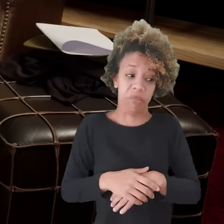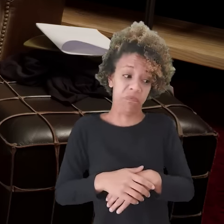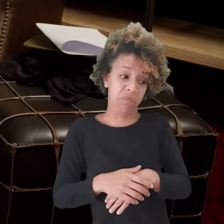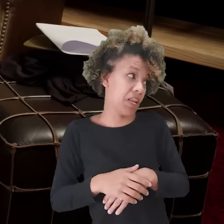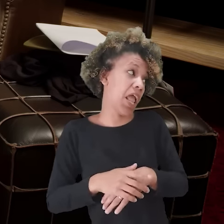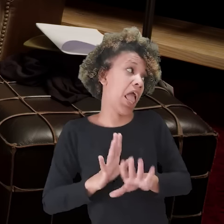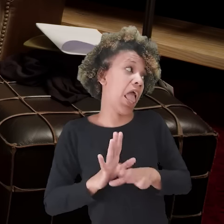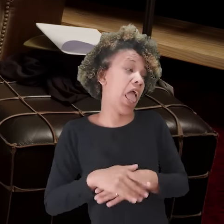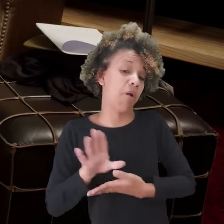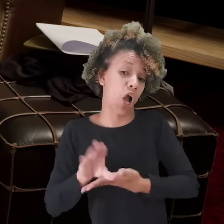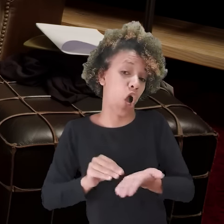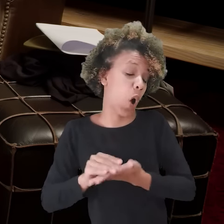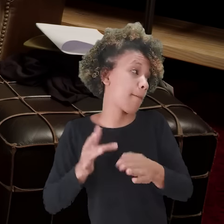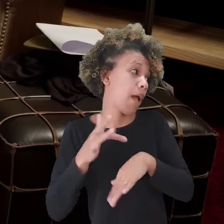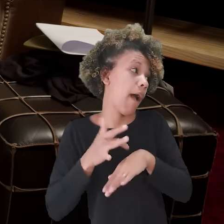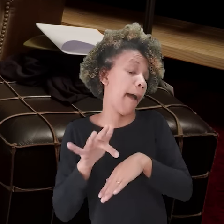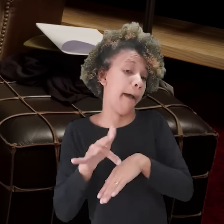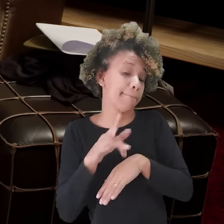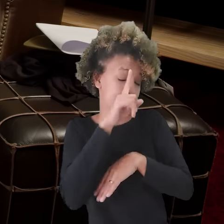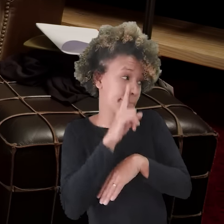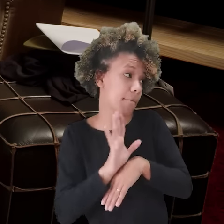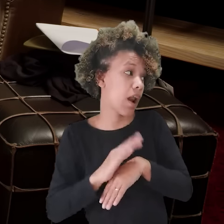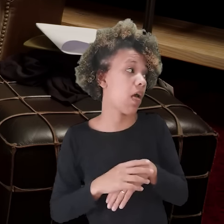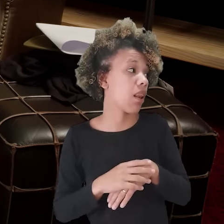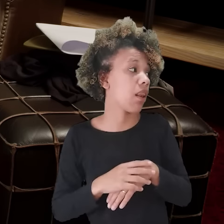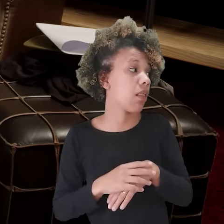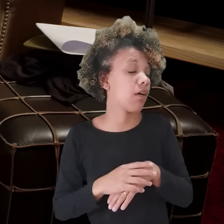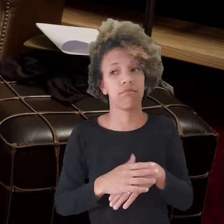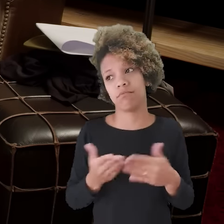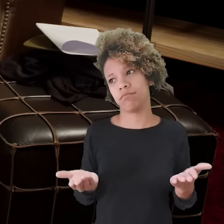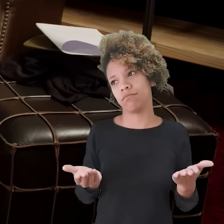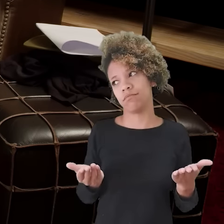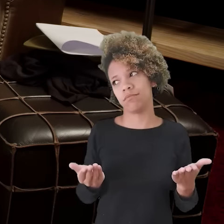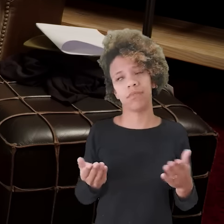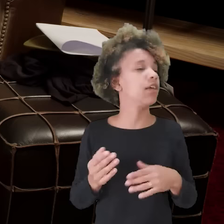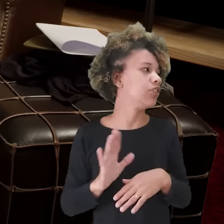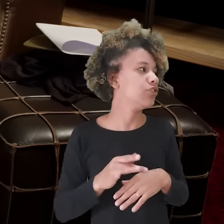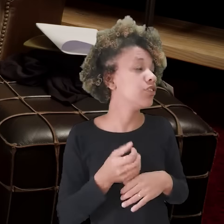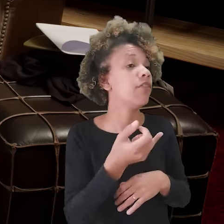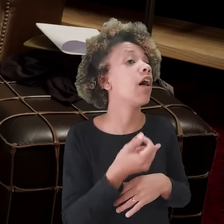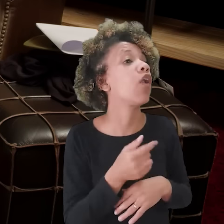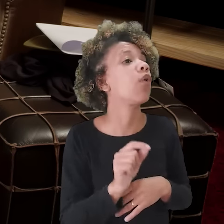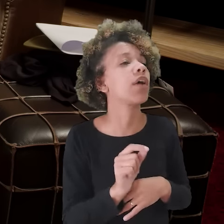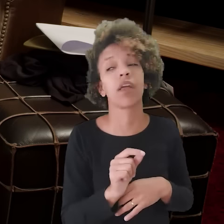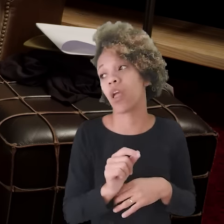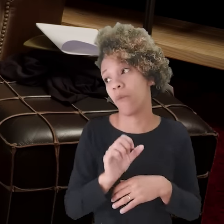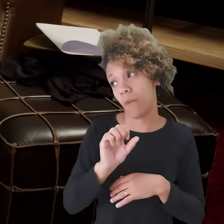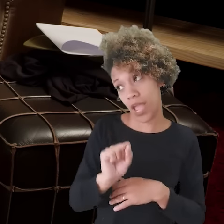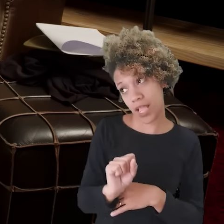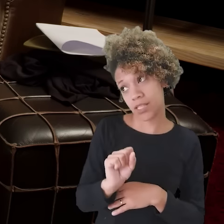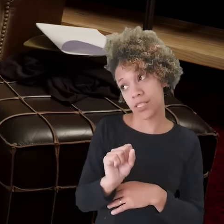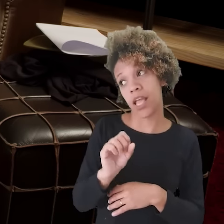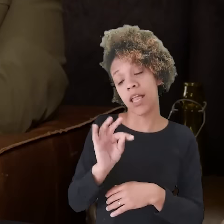mas a galera fala que é um módulo amarelo mas não é o Xandão já falou ó